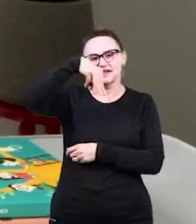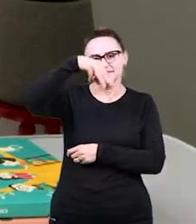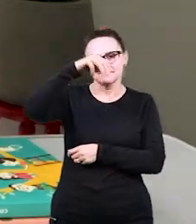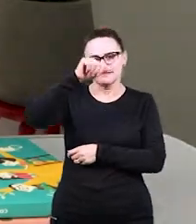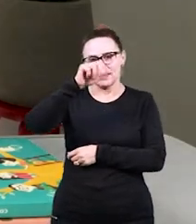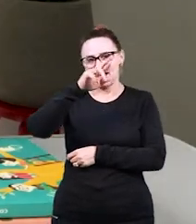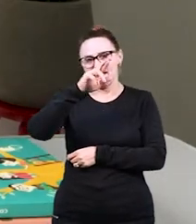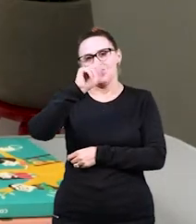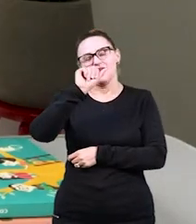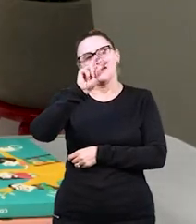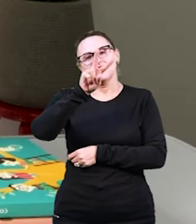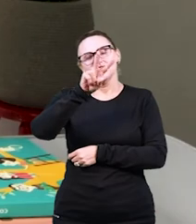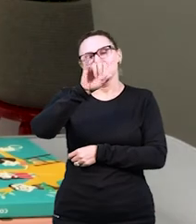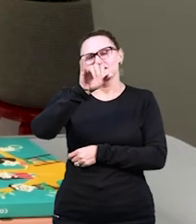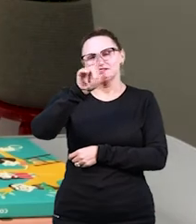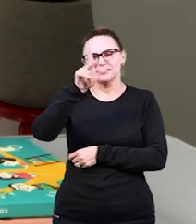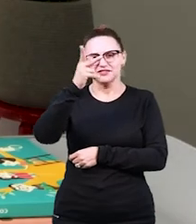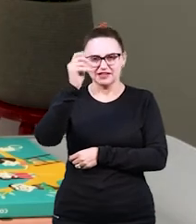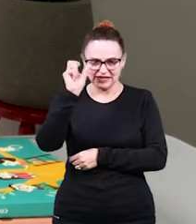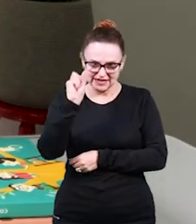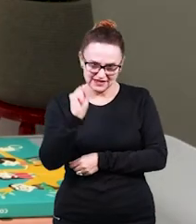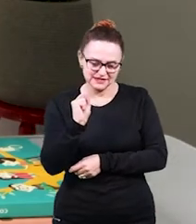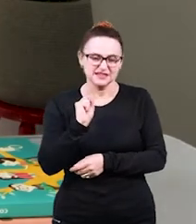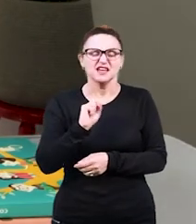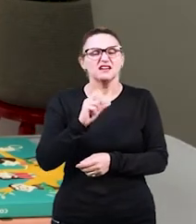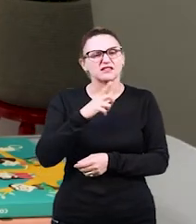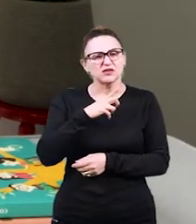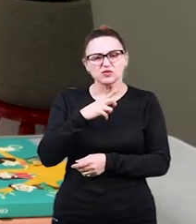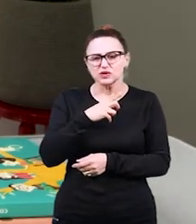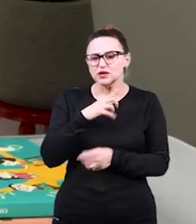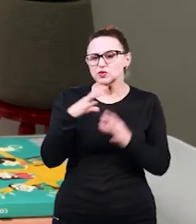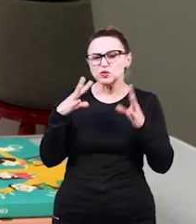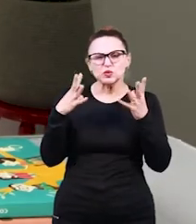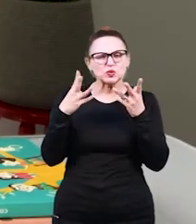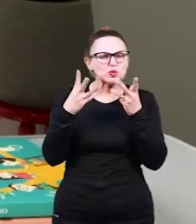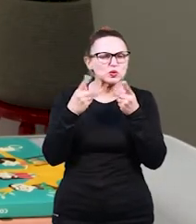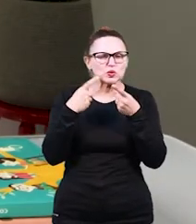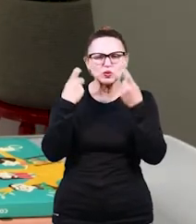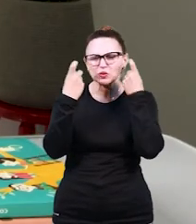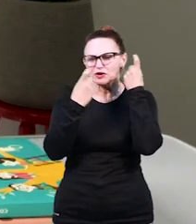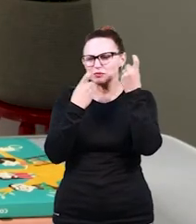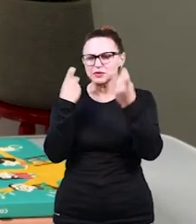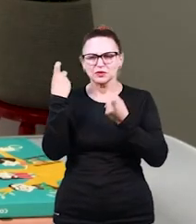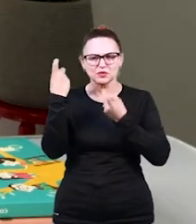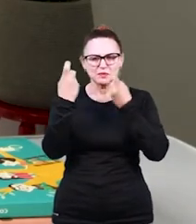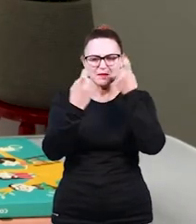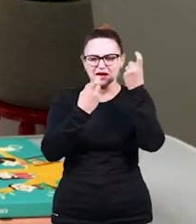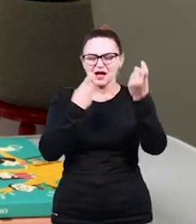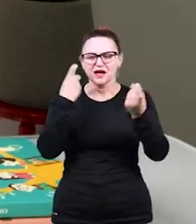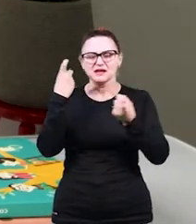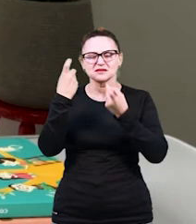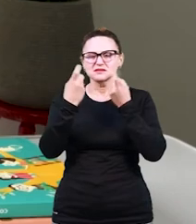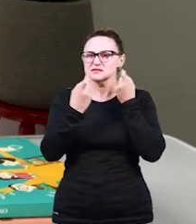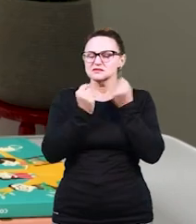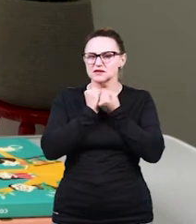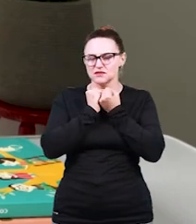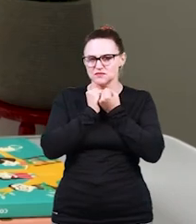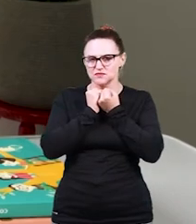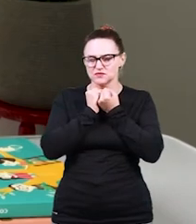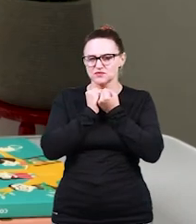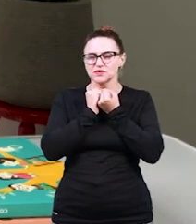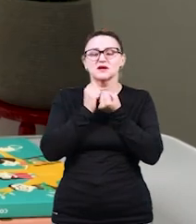tamanho, ela consegue entrar em lugares muito pequenos. Então, há toda uma preocupação aqui com esse caráter lúdico